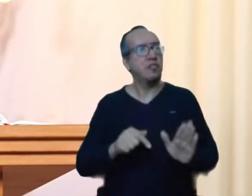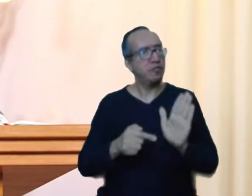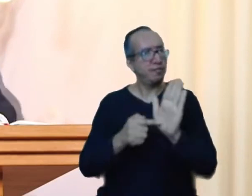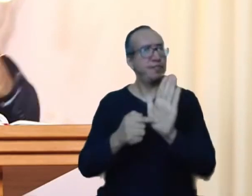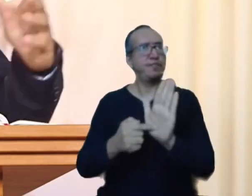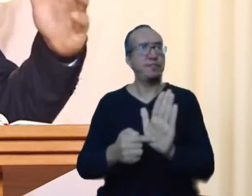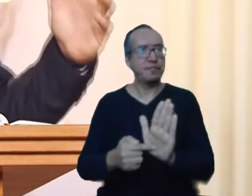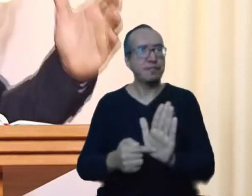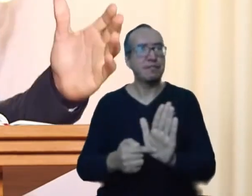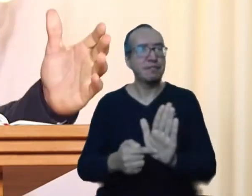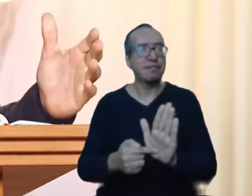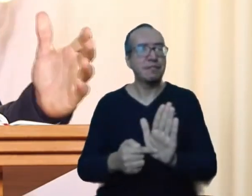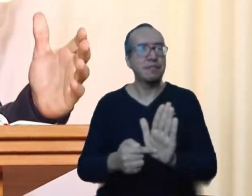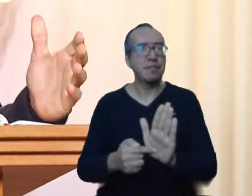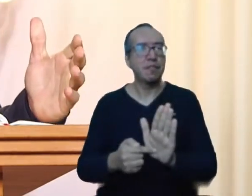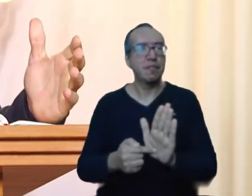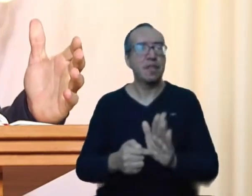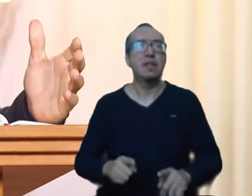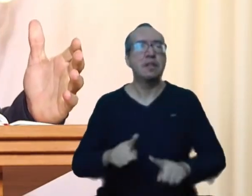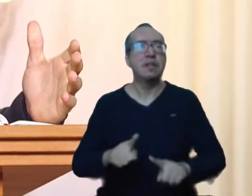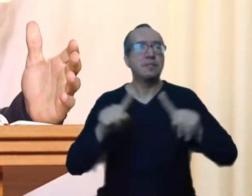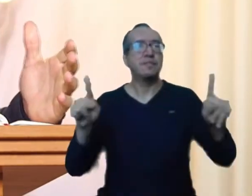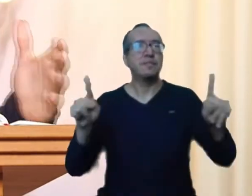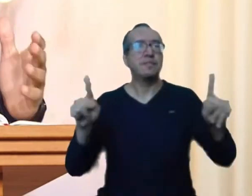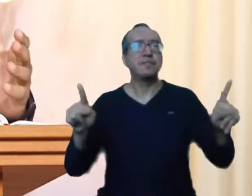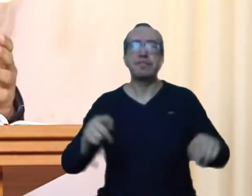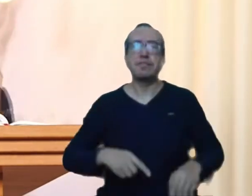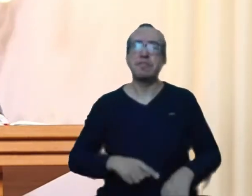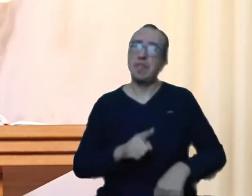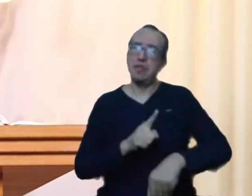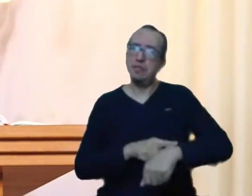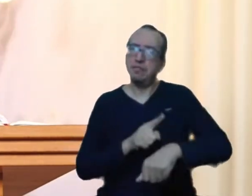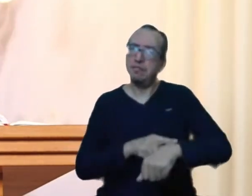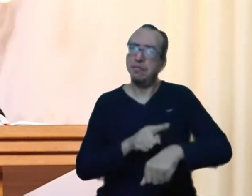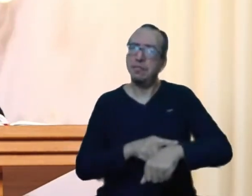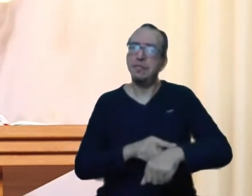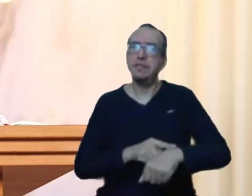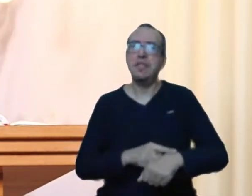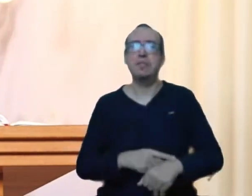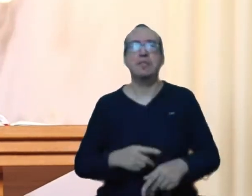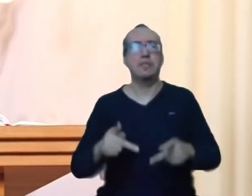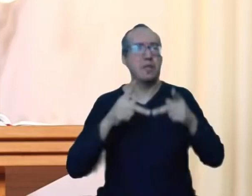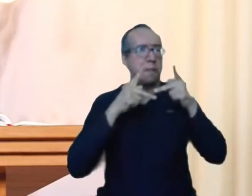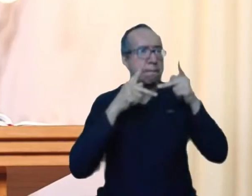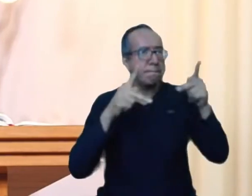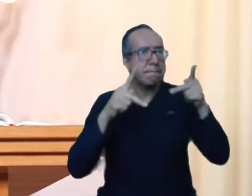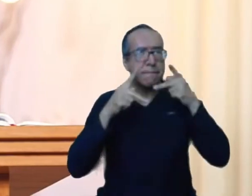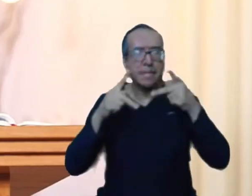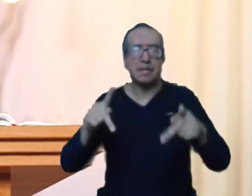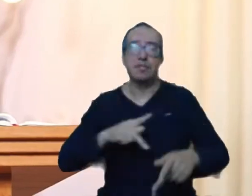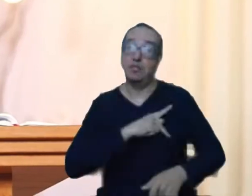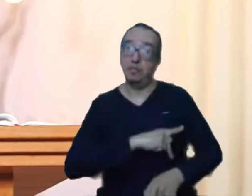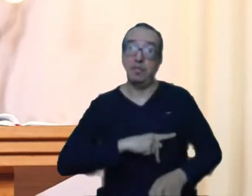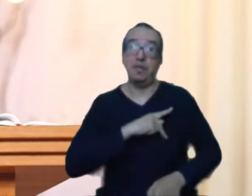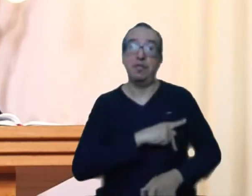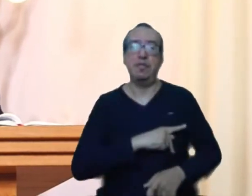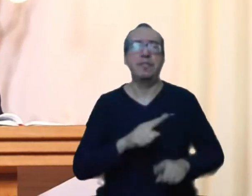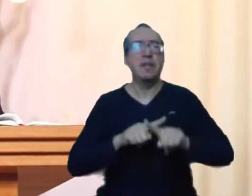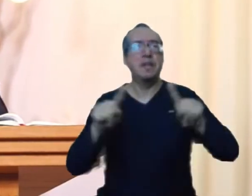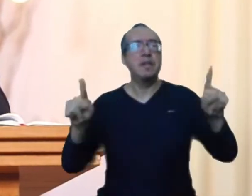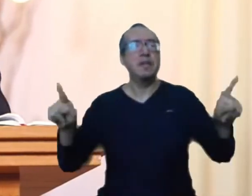não é para o tempo do sermão do apóstolo Paulo, mas sim pela maneira, mas sim